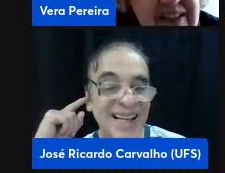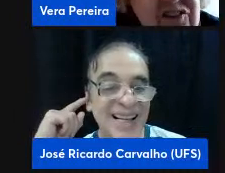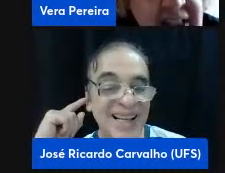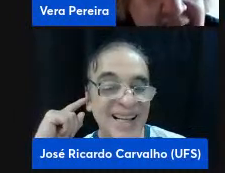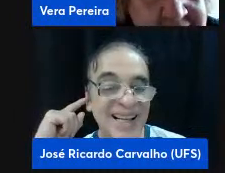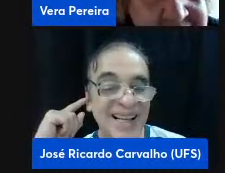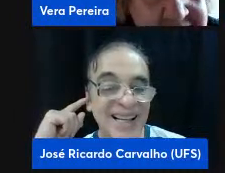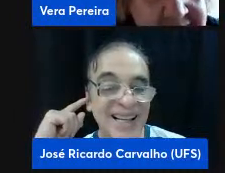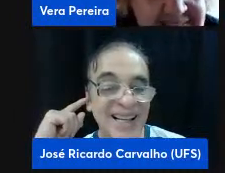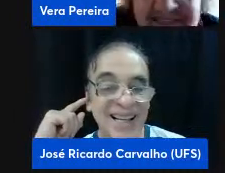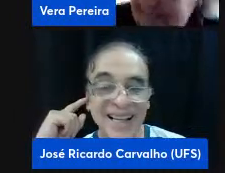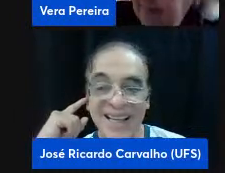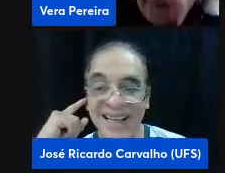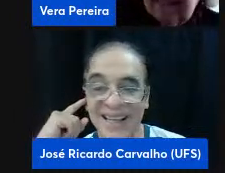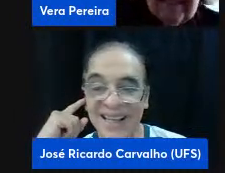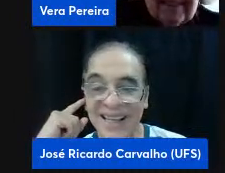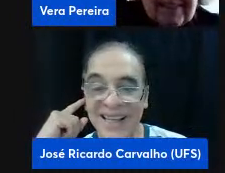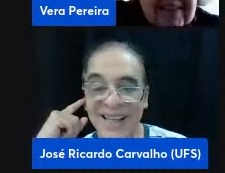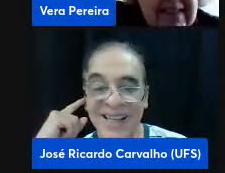Ângela,